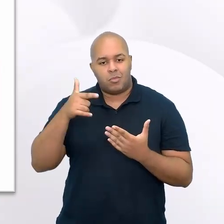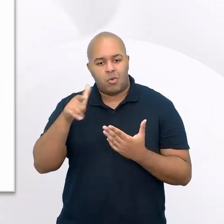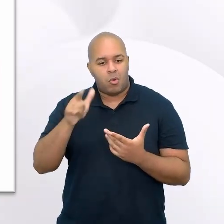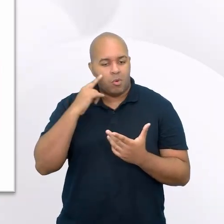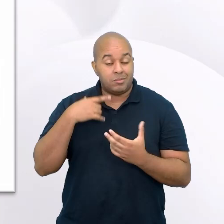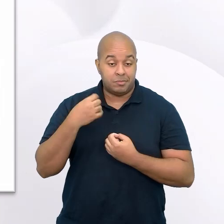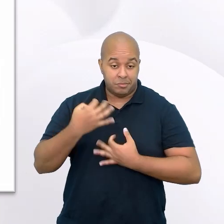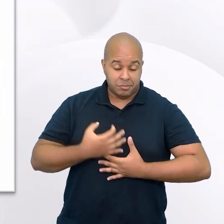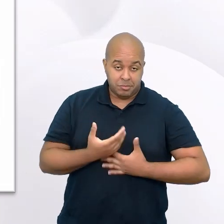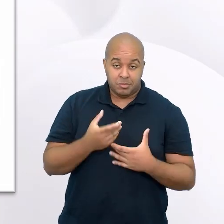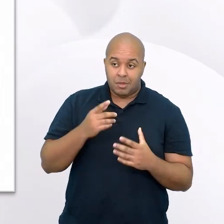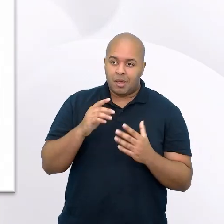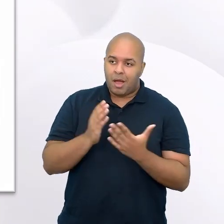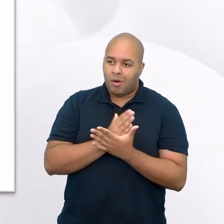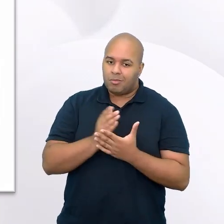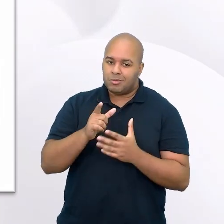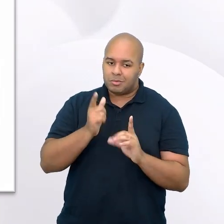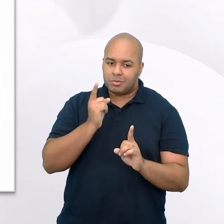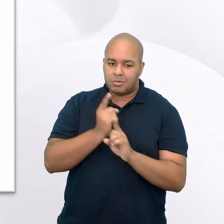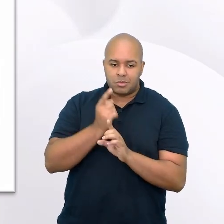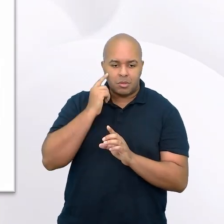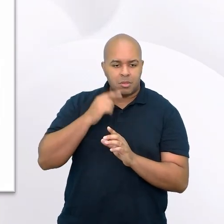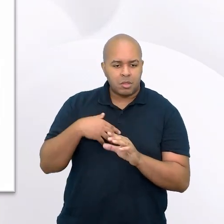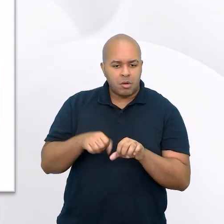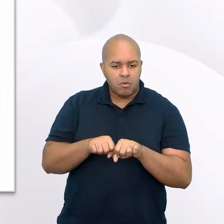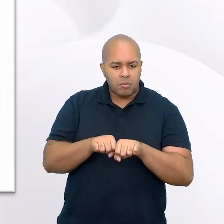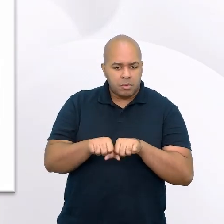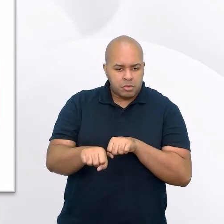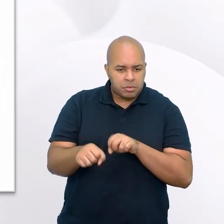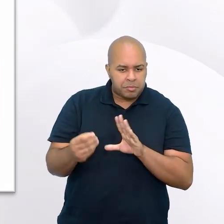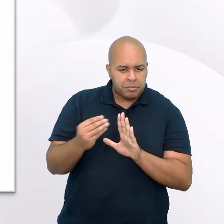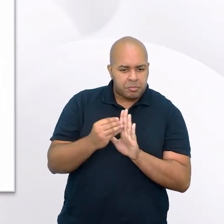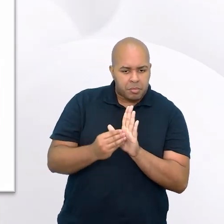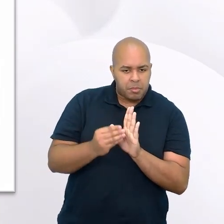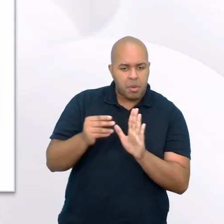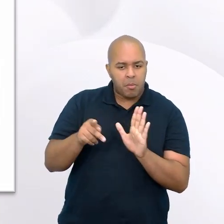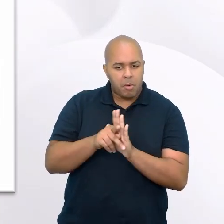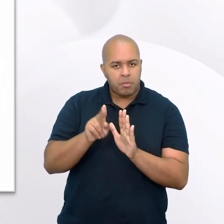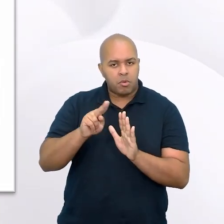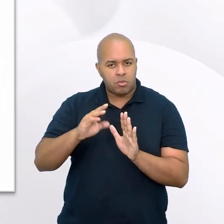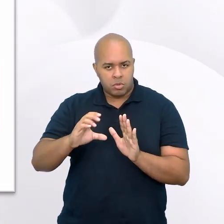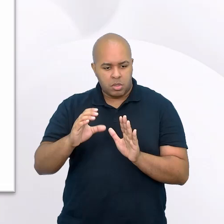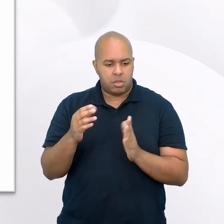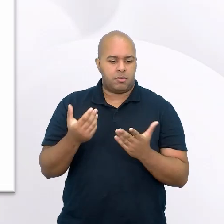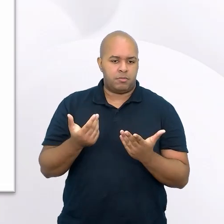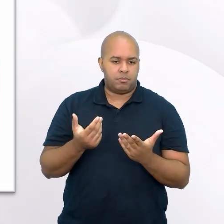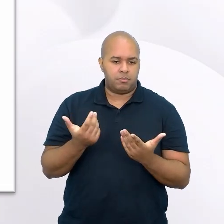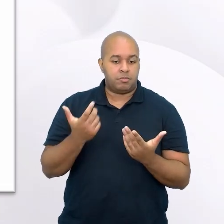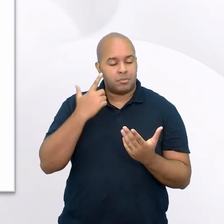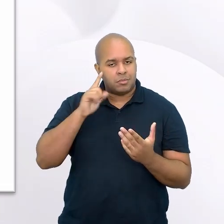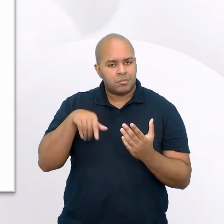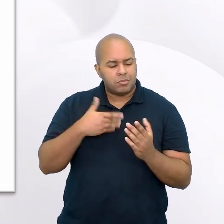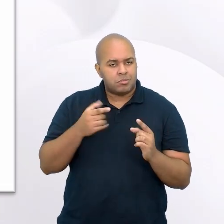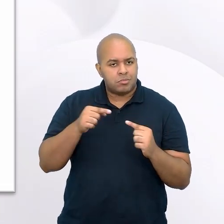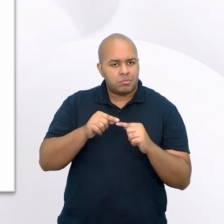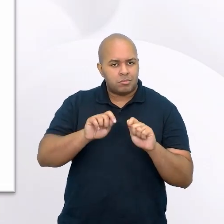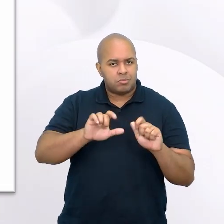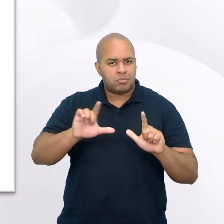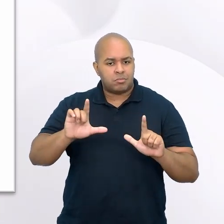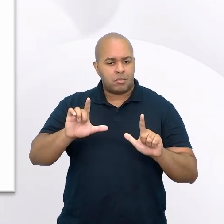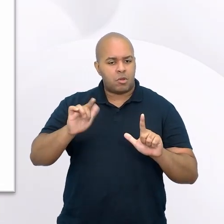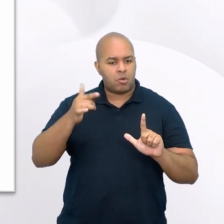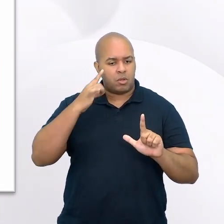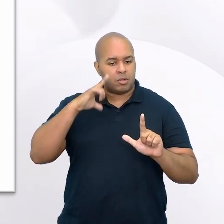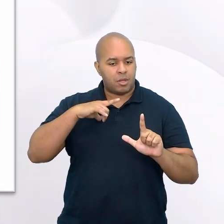informações dentre elas ali o item formação complementar sobre as unidades curriculares chegando nesse item